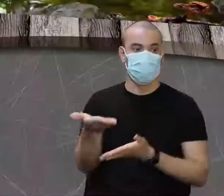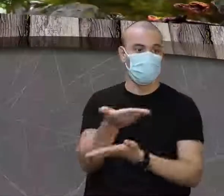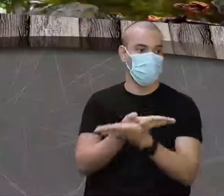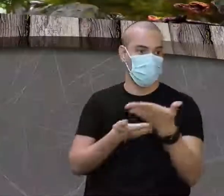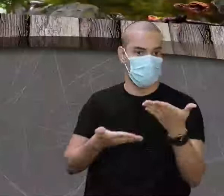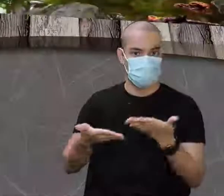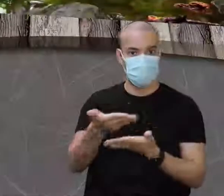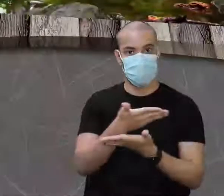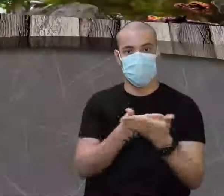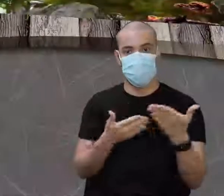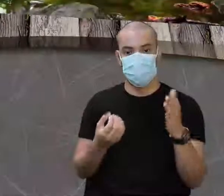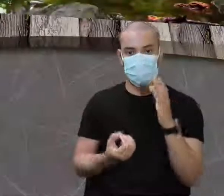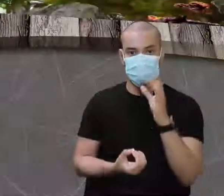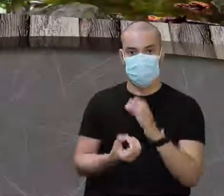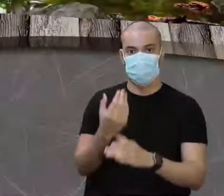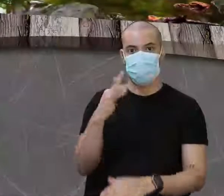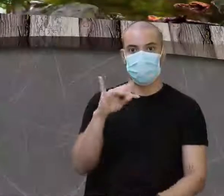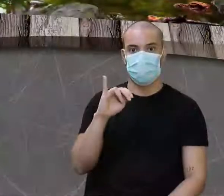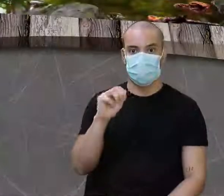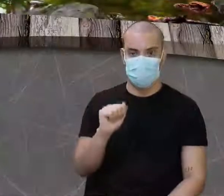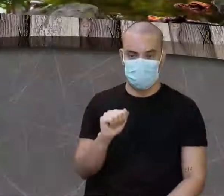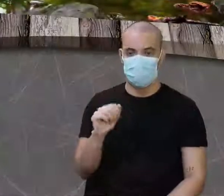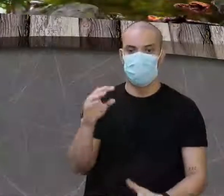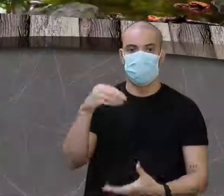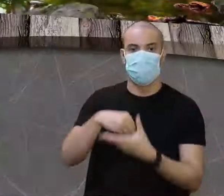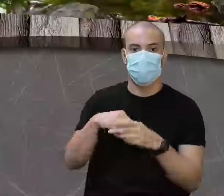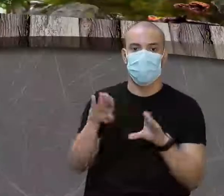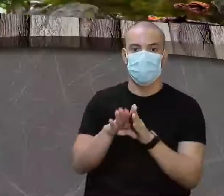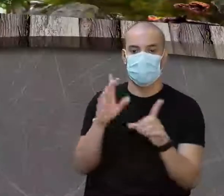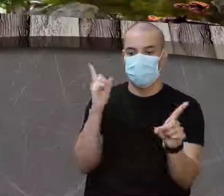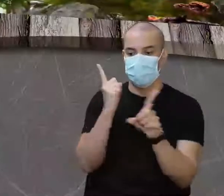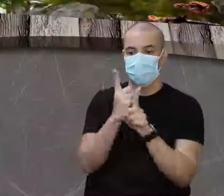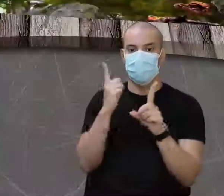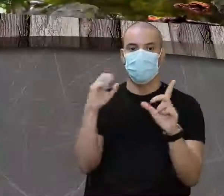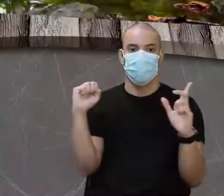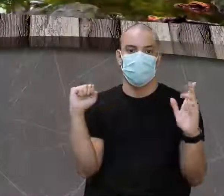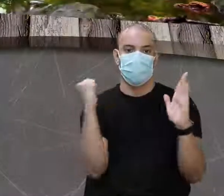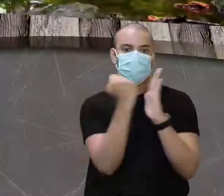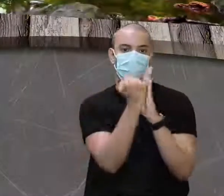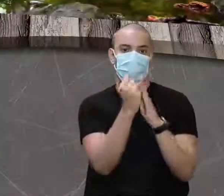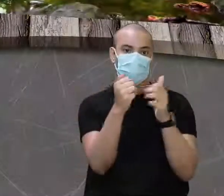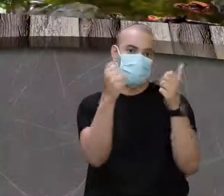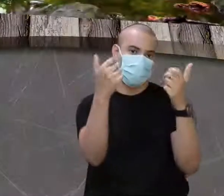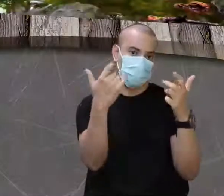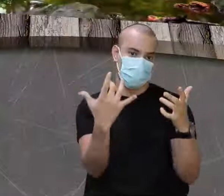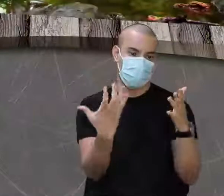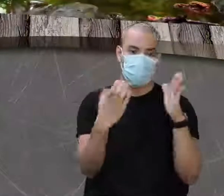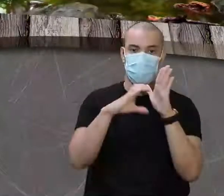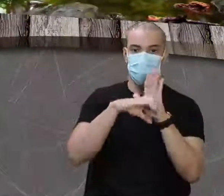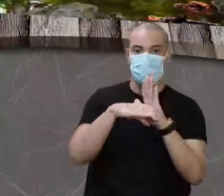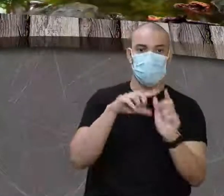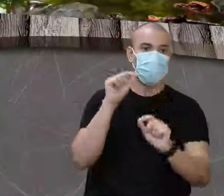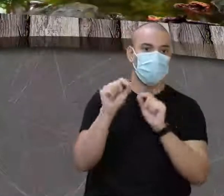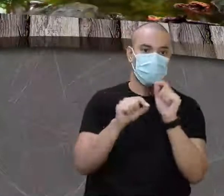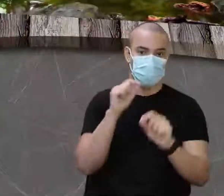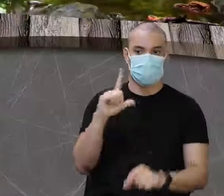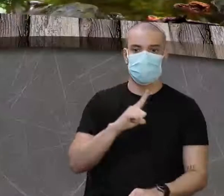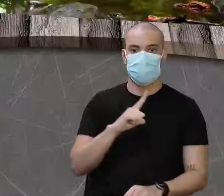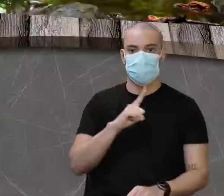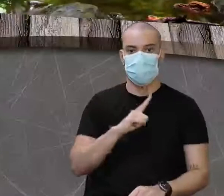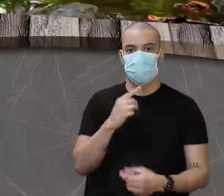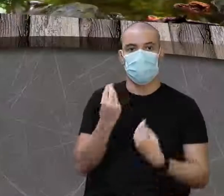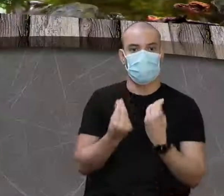vão formar as nossas teias alimentares, que vão identificar e marcar e conceituar exatamente o que a gente vai ter na construção